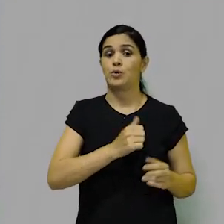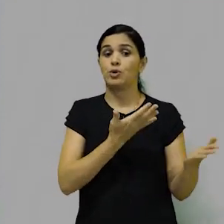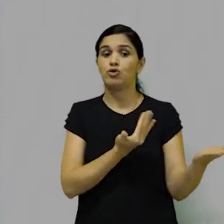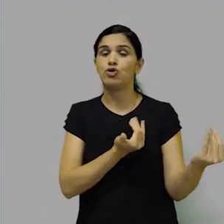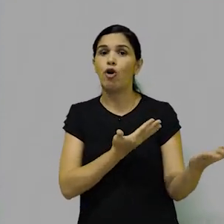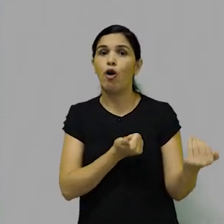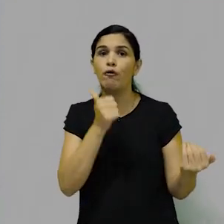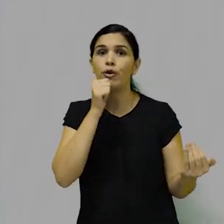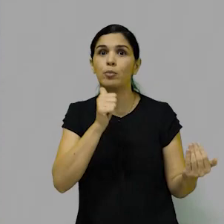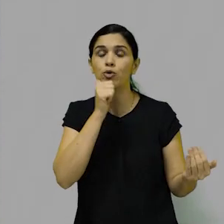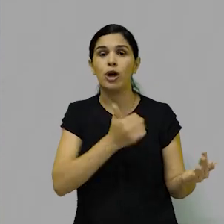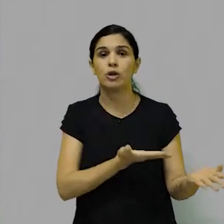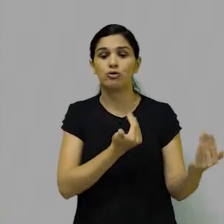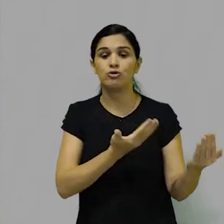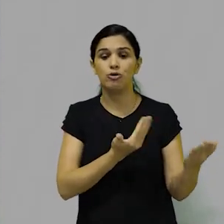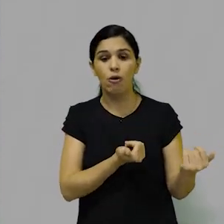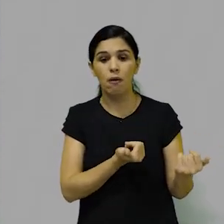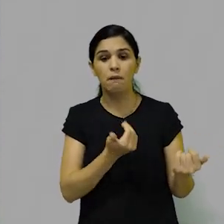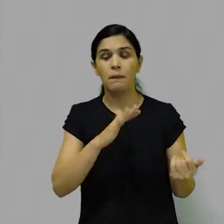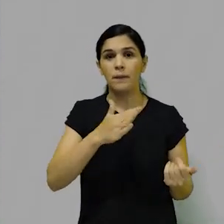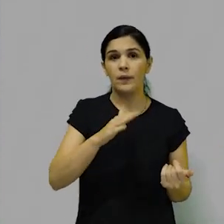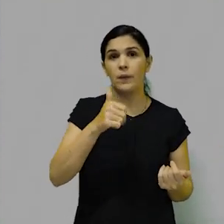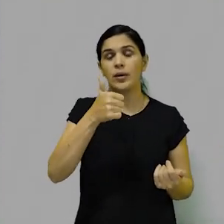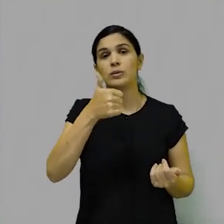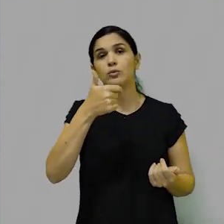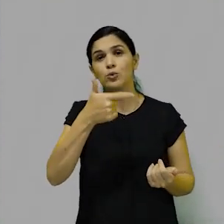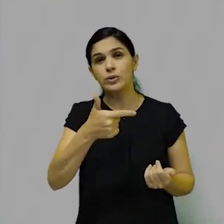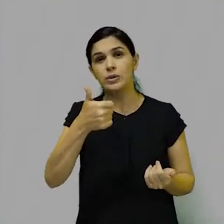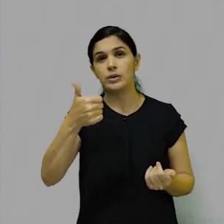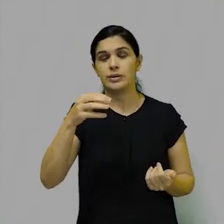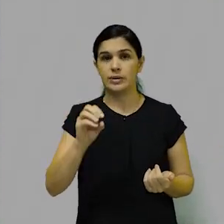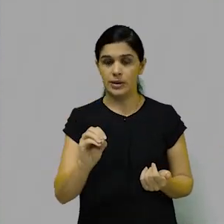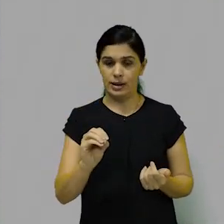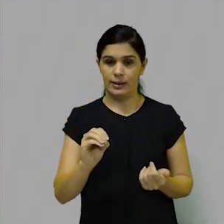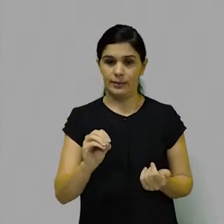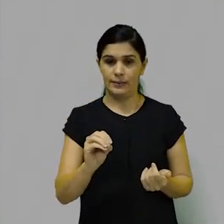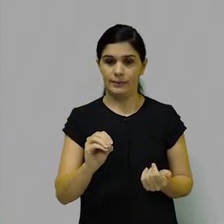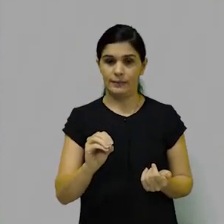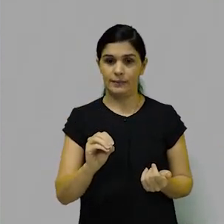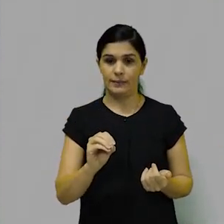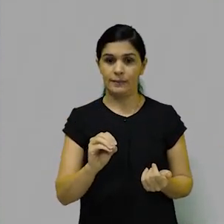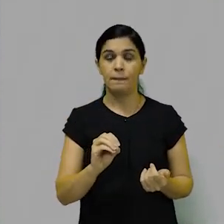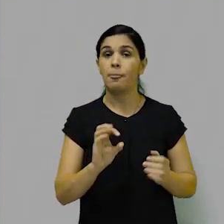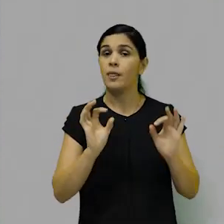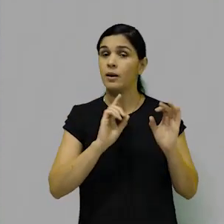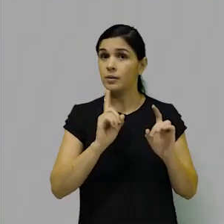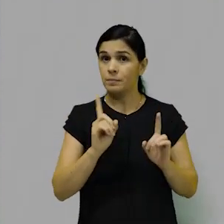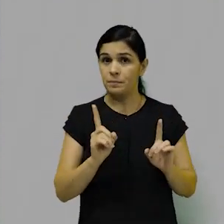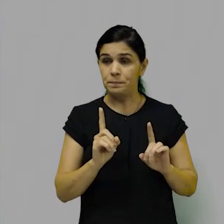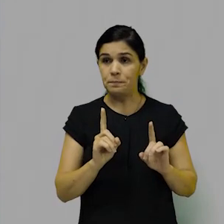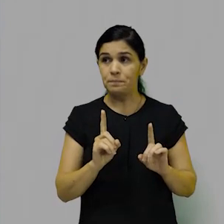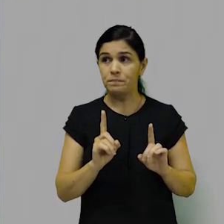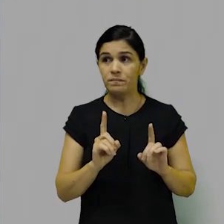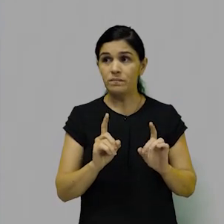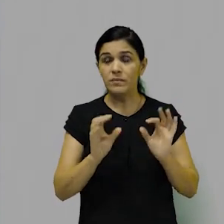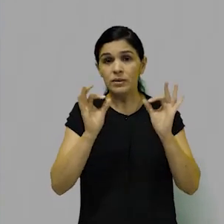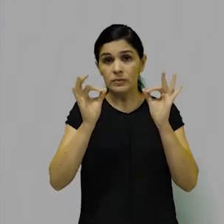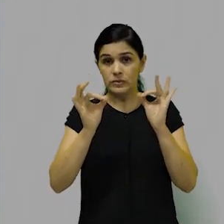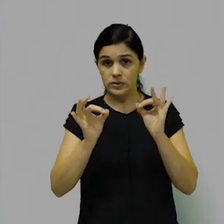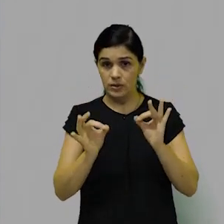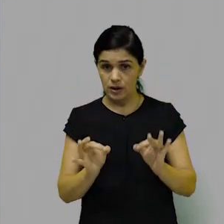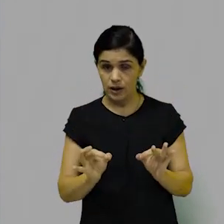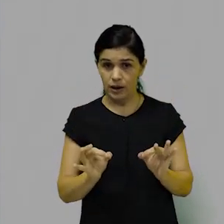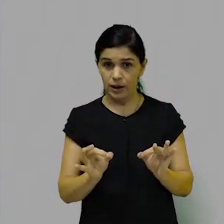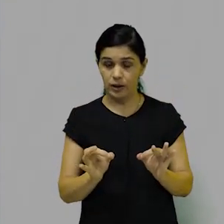na teoria, é uma estimativa, não é algo concreto, não é algo certo. O ideal é que esse indivíduo